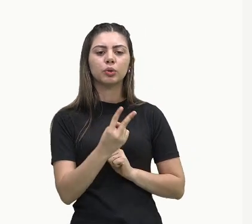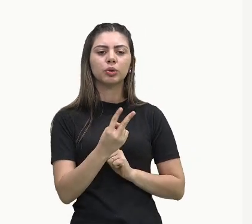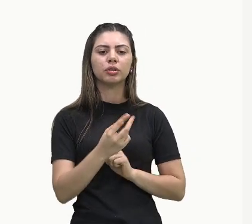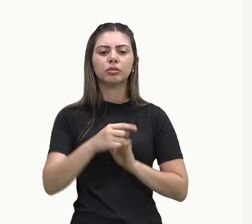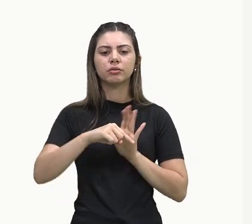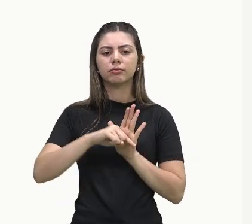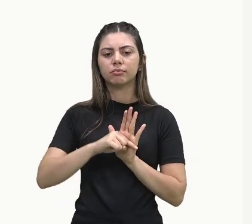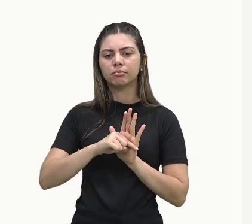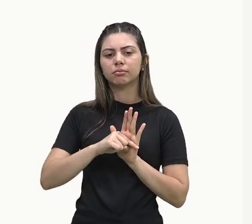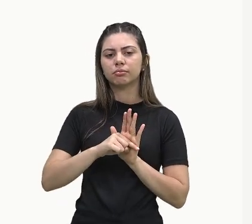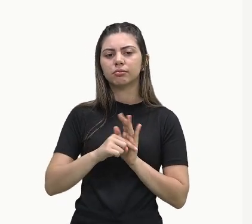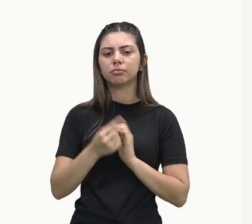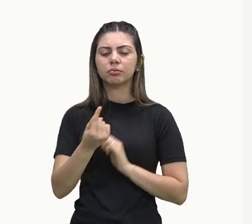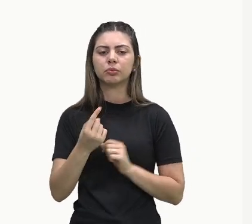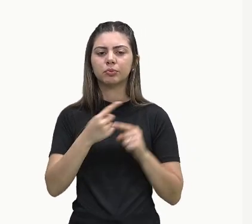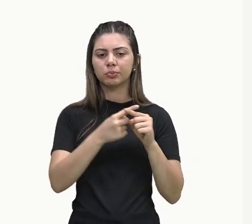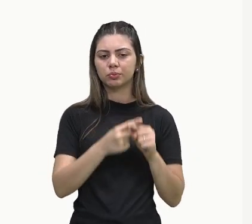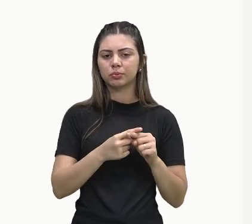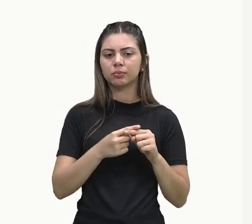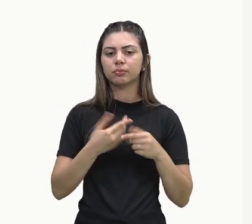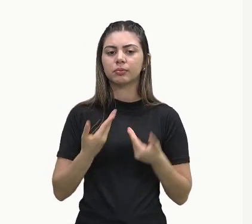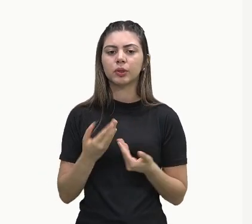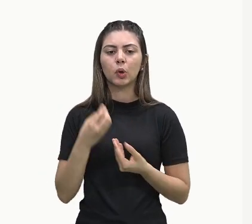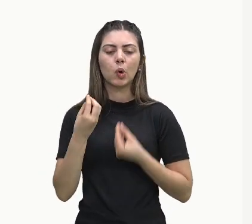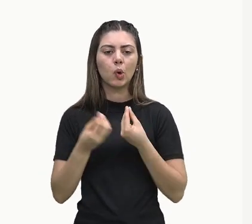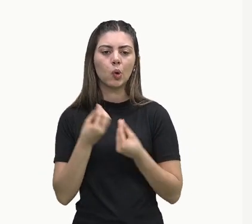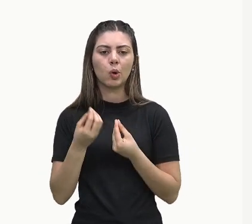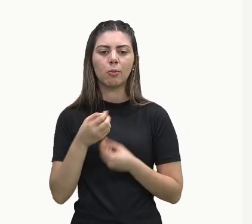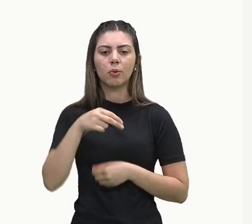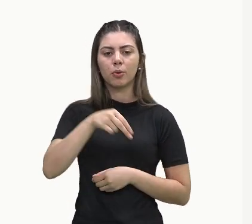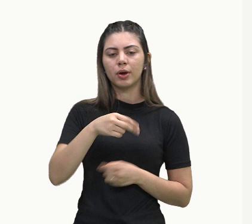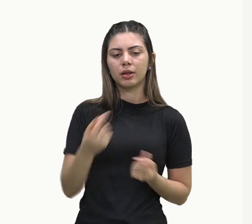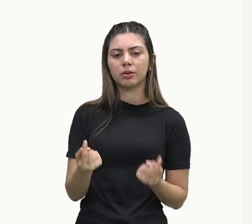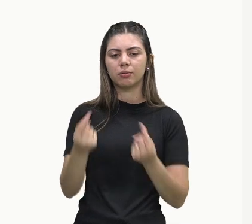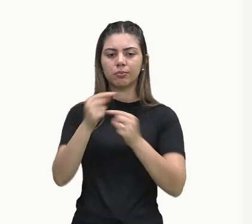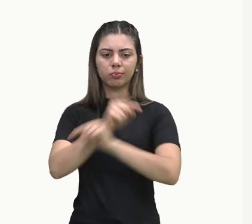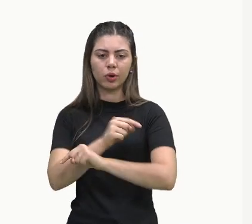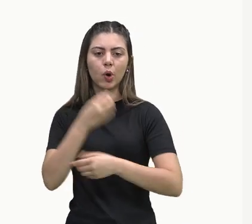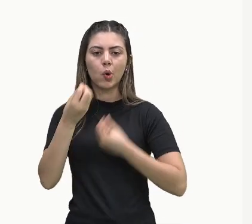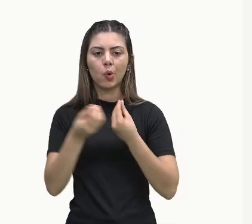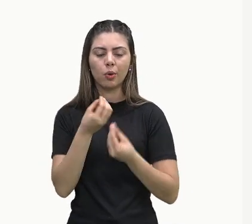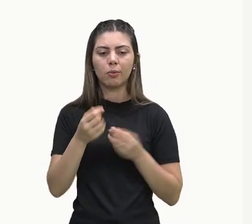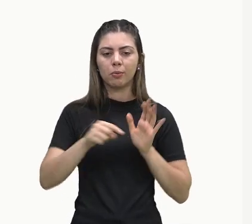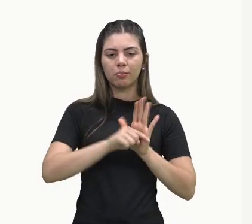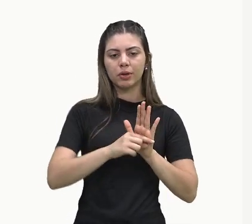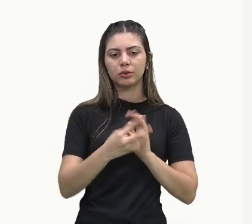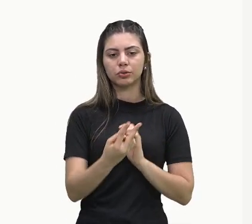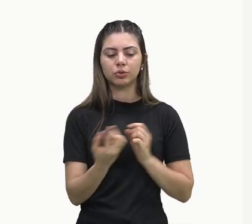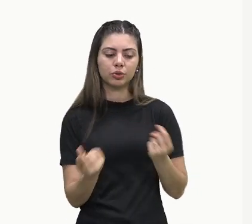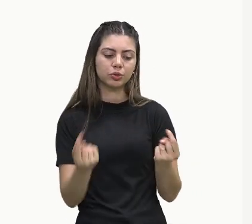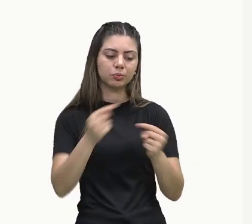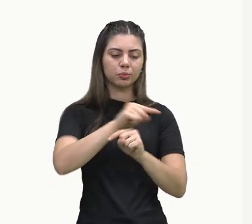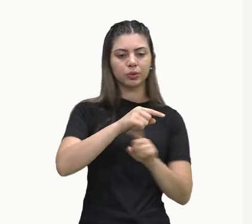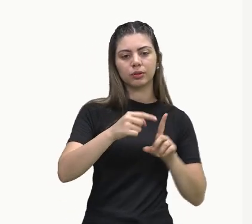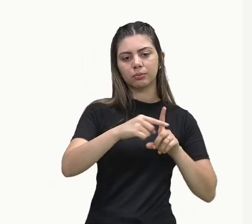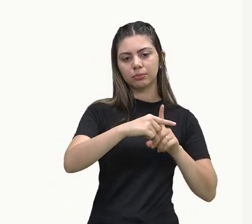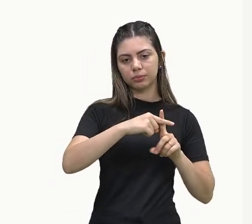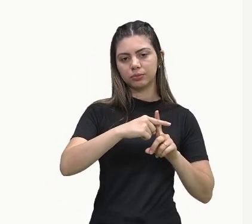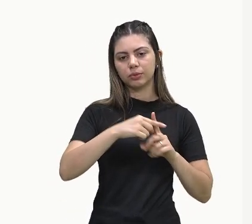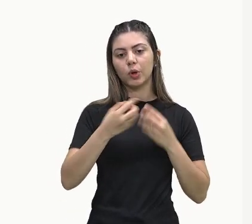como é uma equação do primeiro grau nós vamos isolar o n o que que vai acontecer esse dois aqui passa pro primeiro membro positivo então eu vou ter